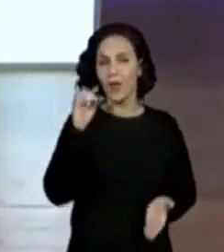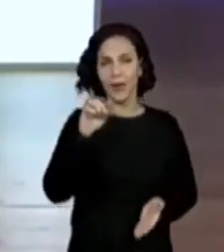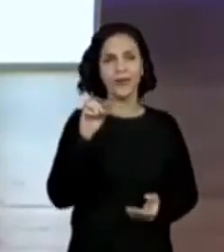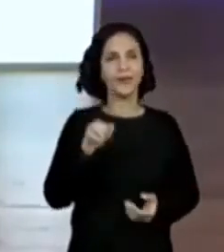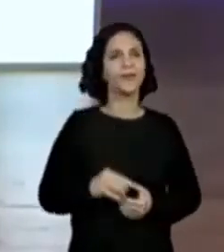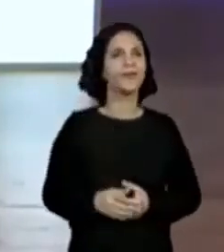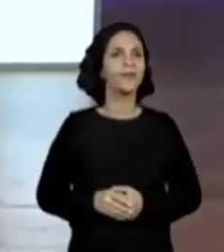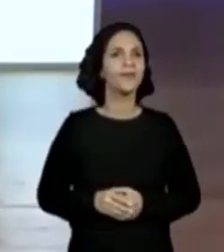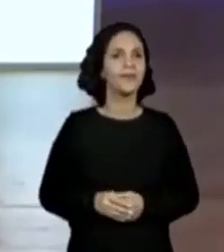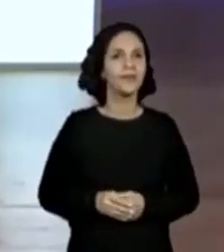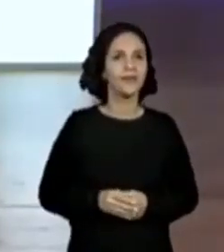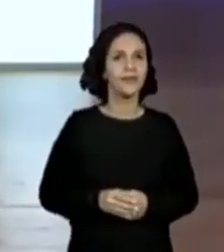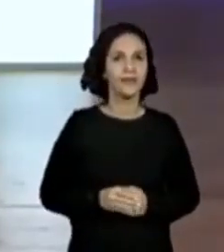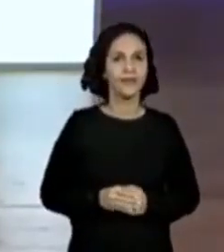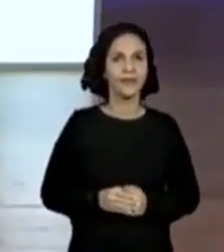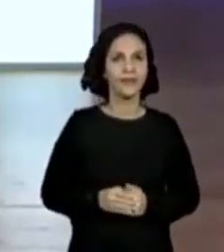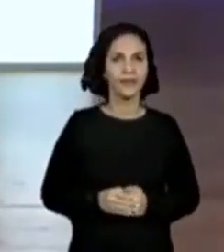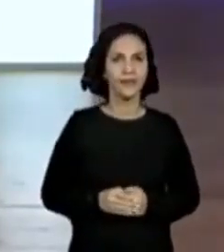aqui.